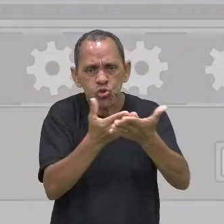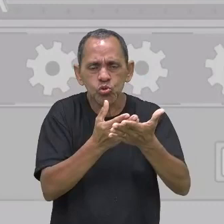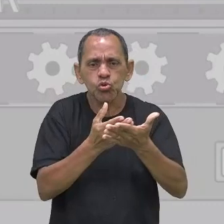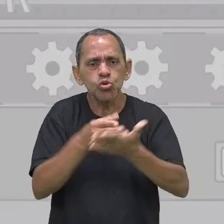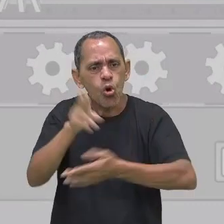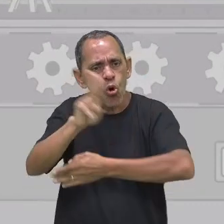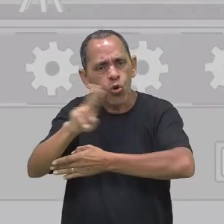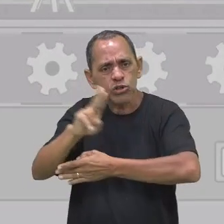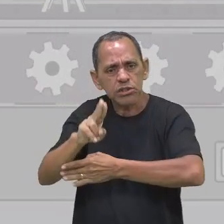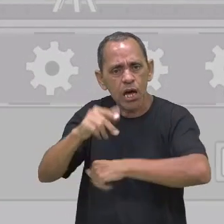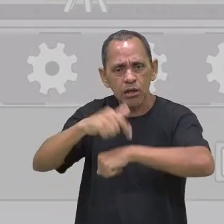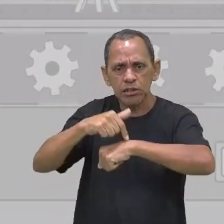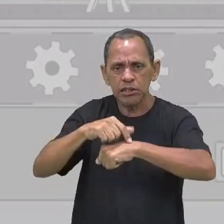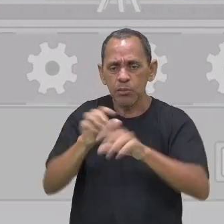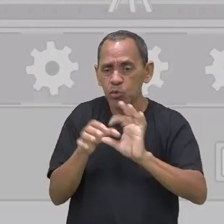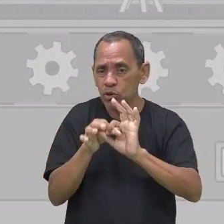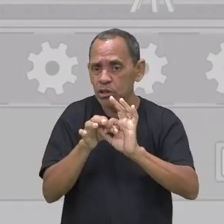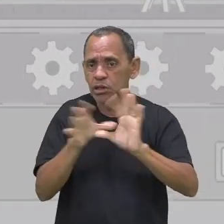ele vai então estar